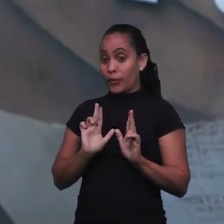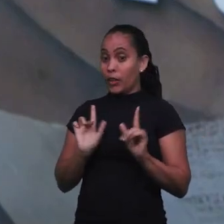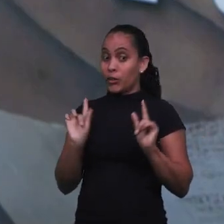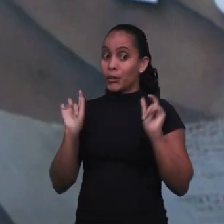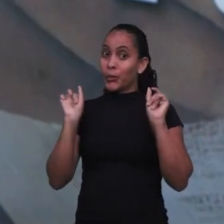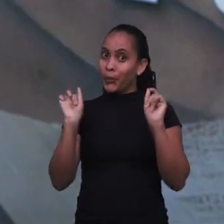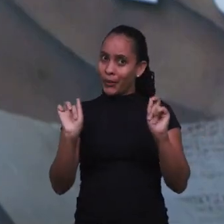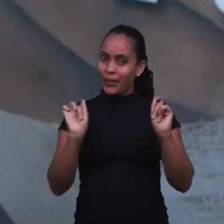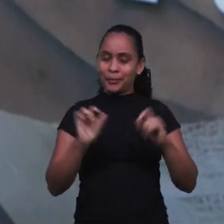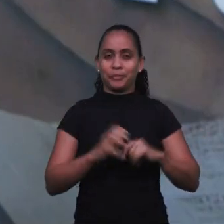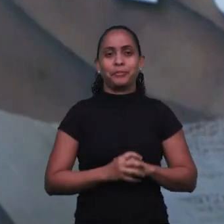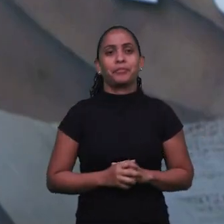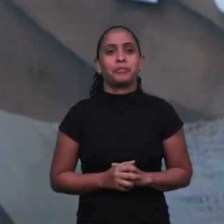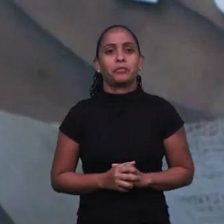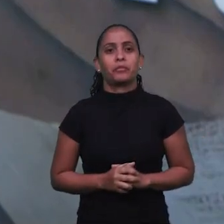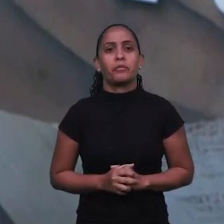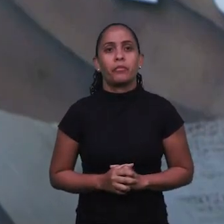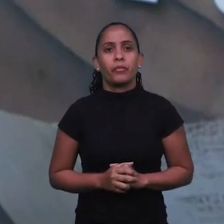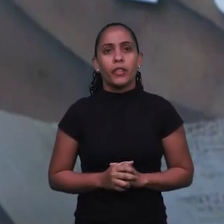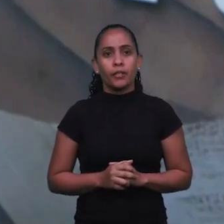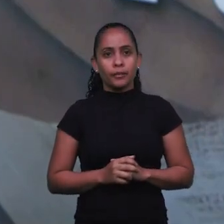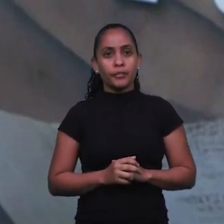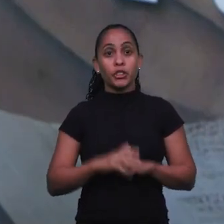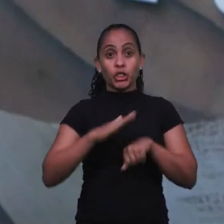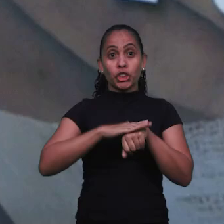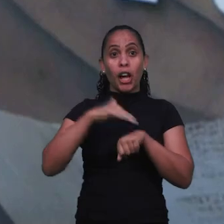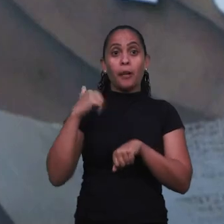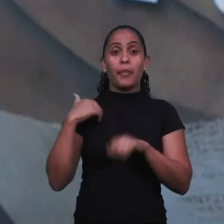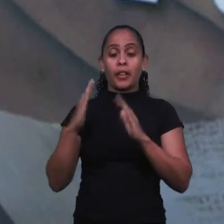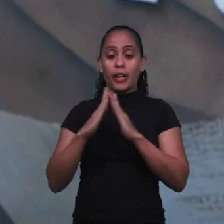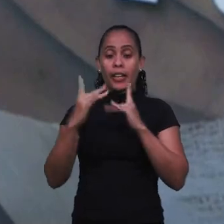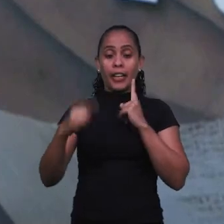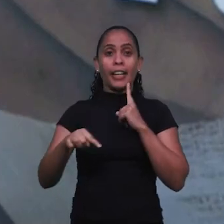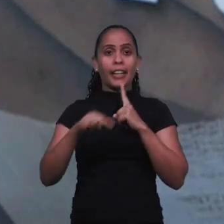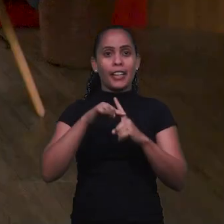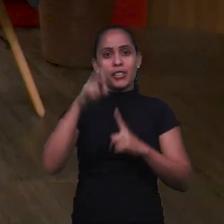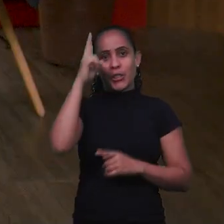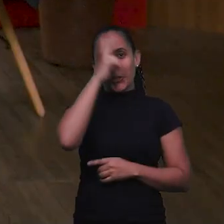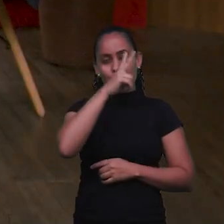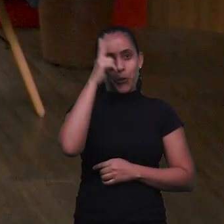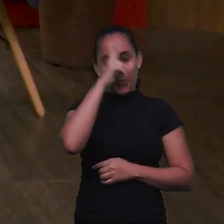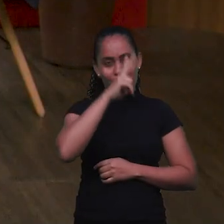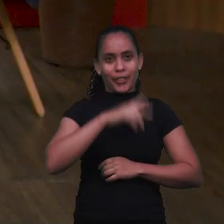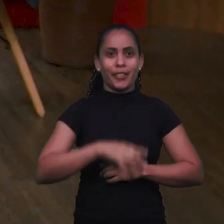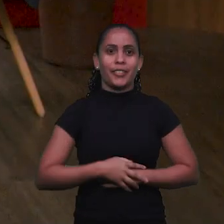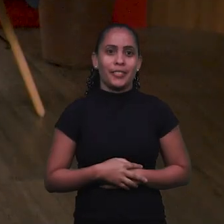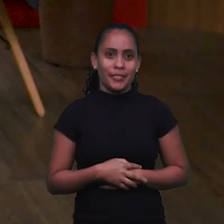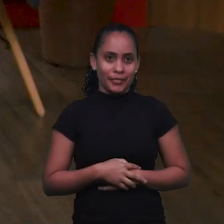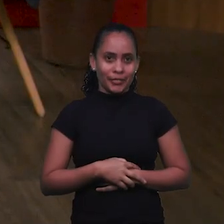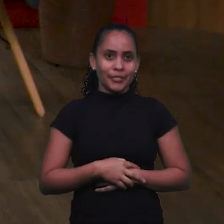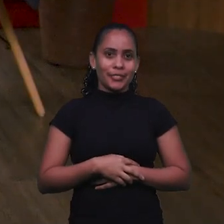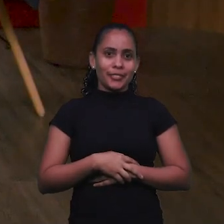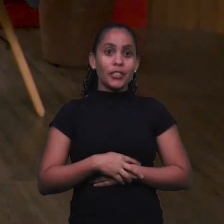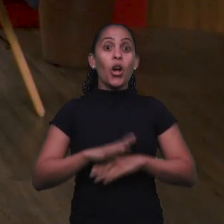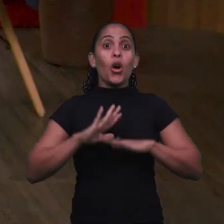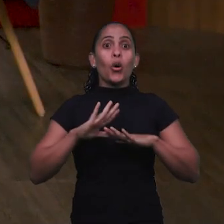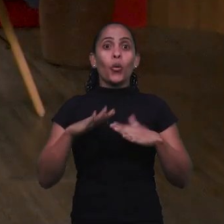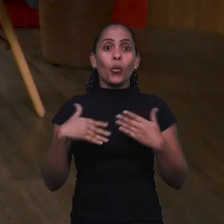Diferença que se faz com as chamadas igrejas históricas, tradicionais.